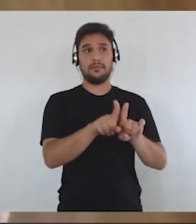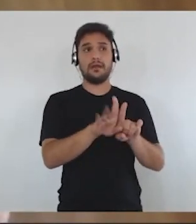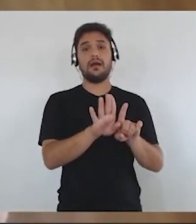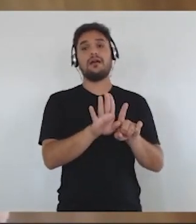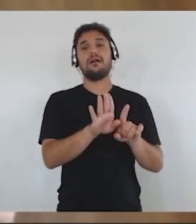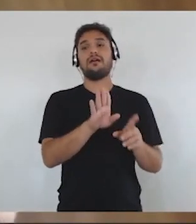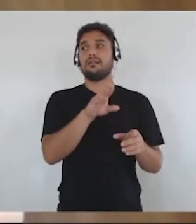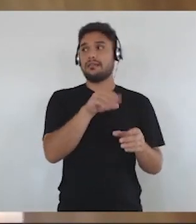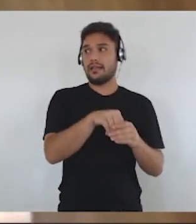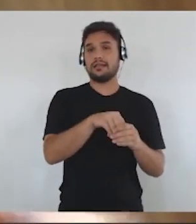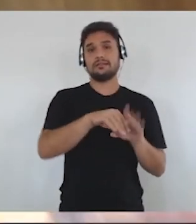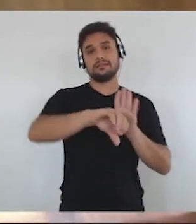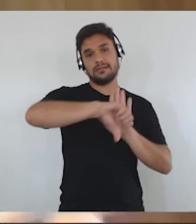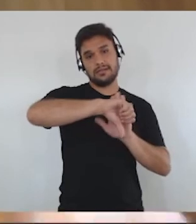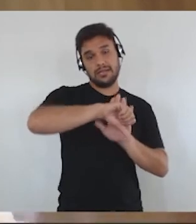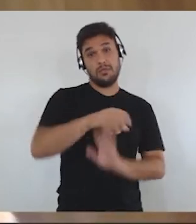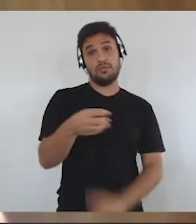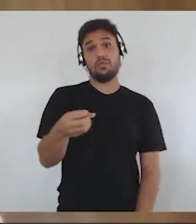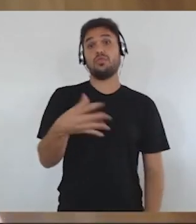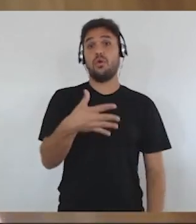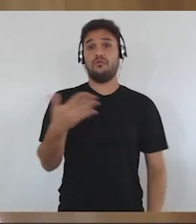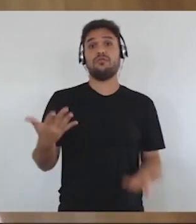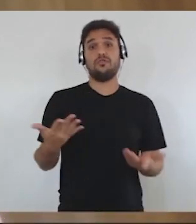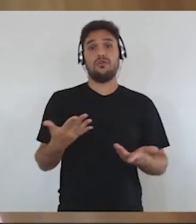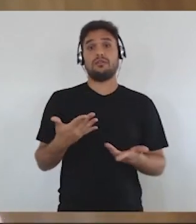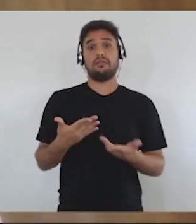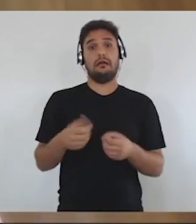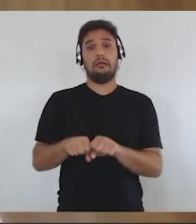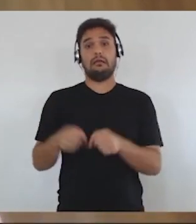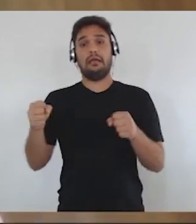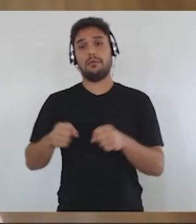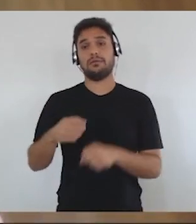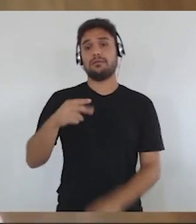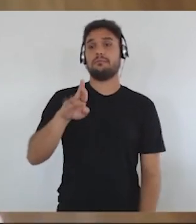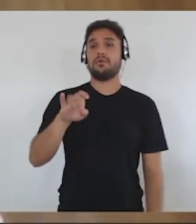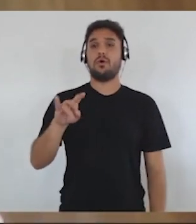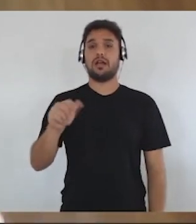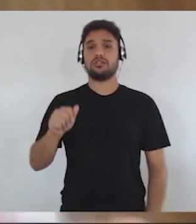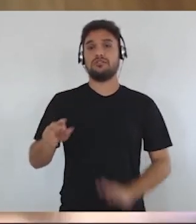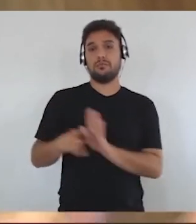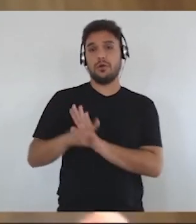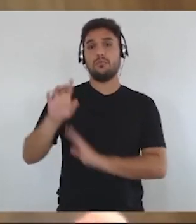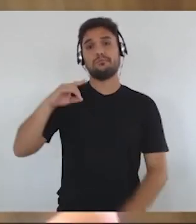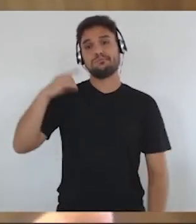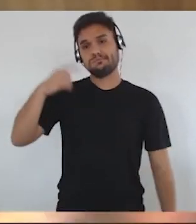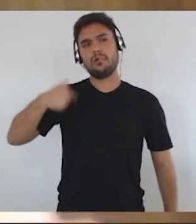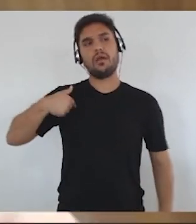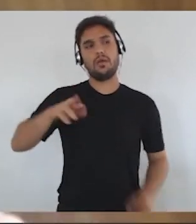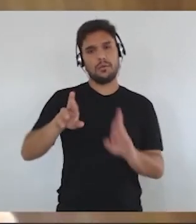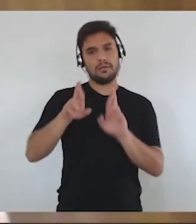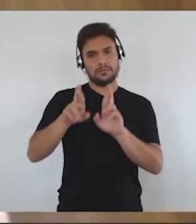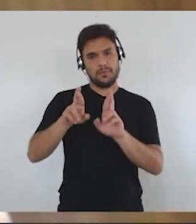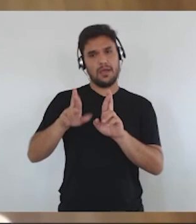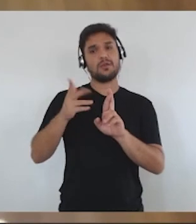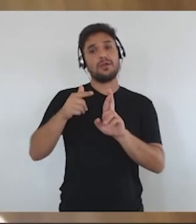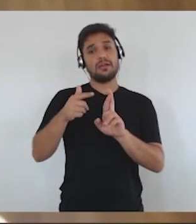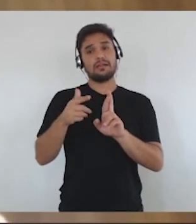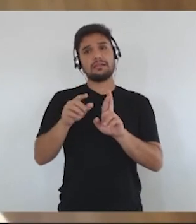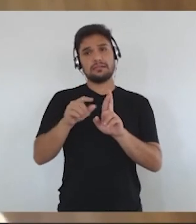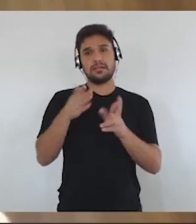prever esse crime novo da violação das prerrogativas profissionais dos advogados, que eu espero muito que seja